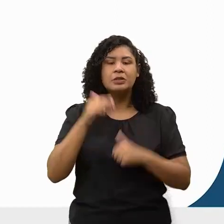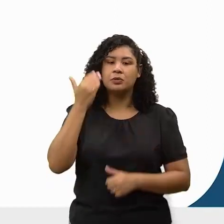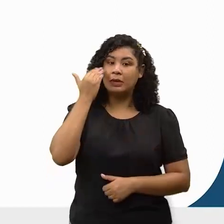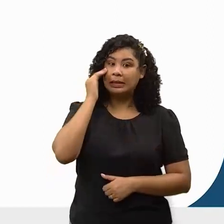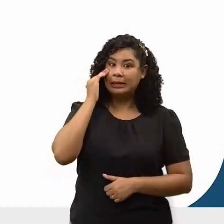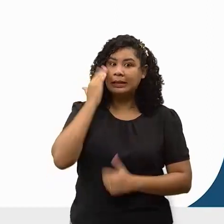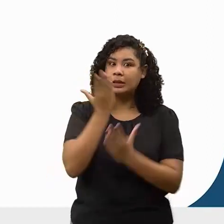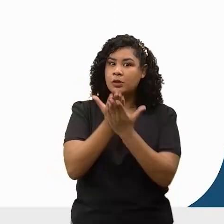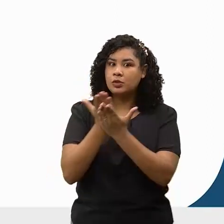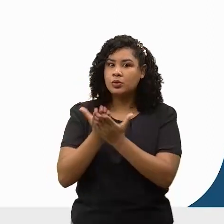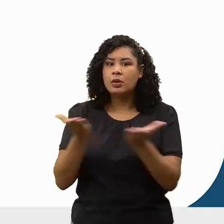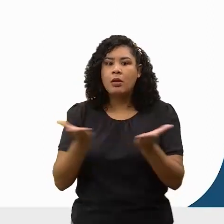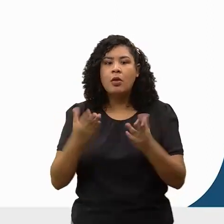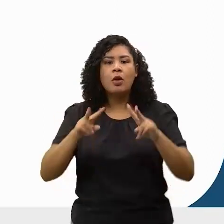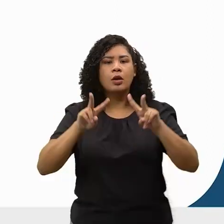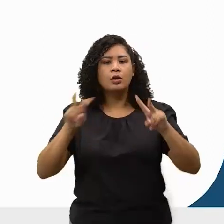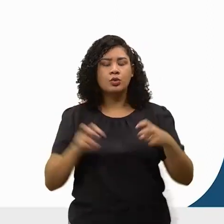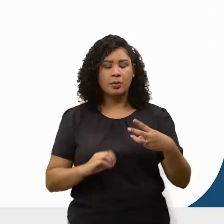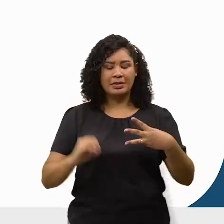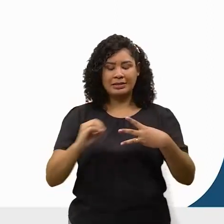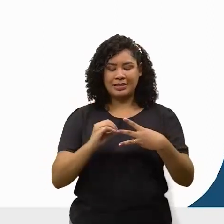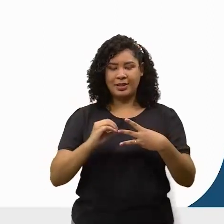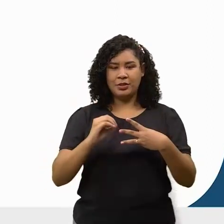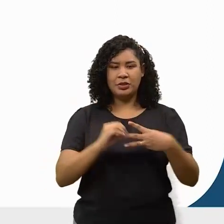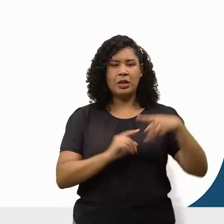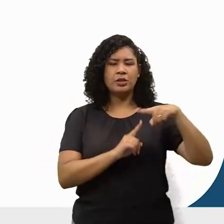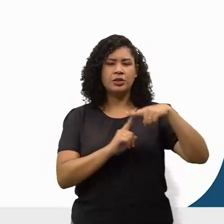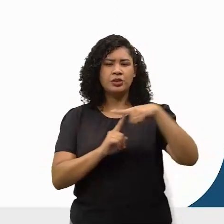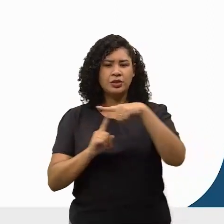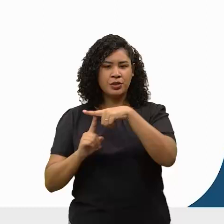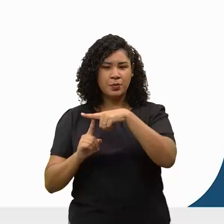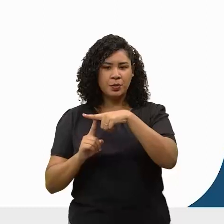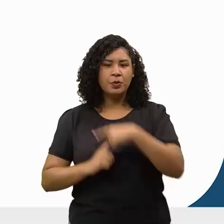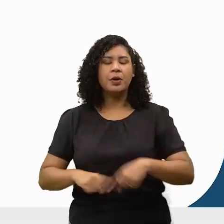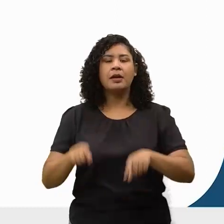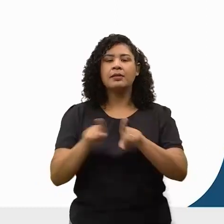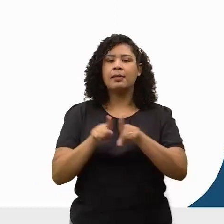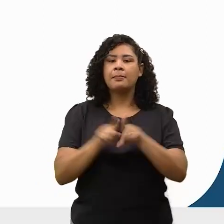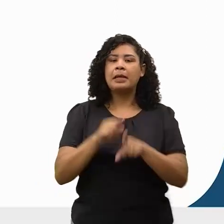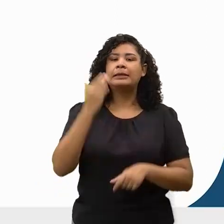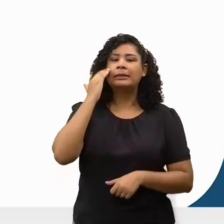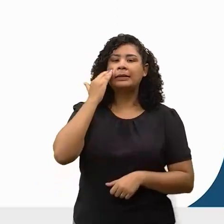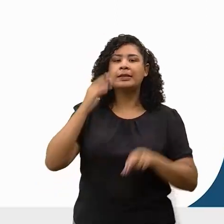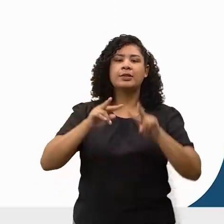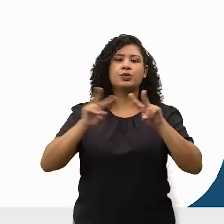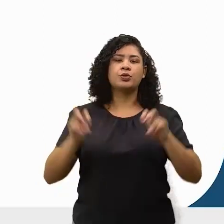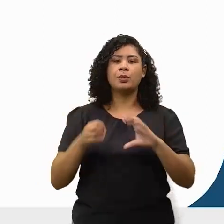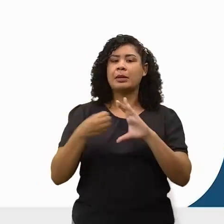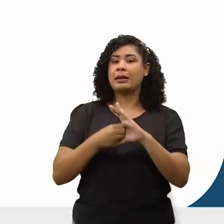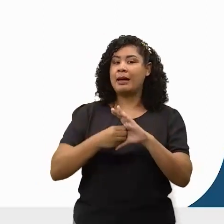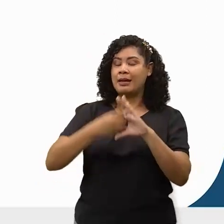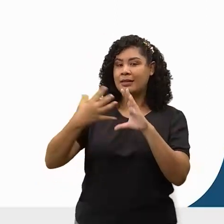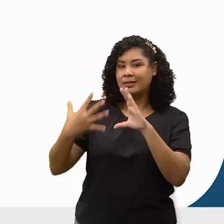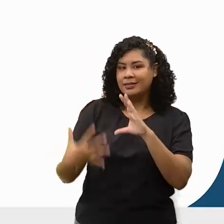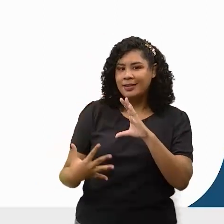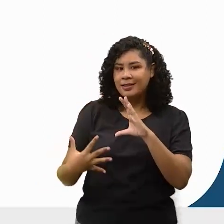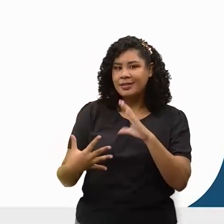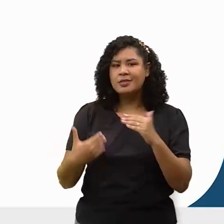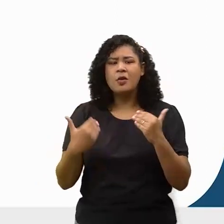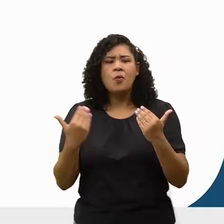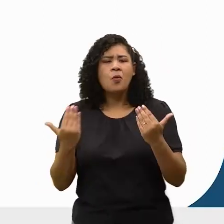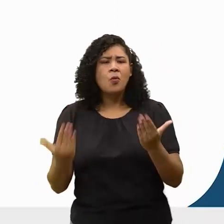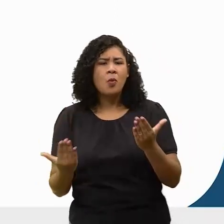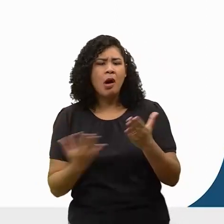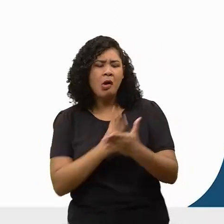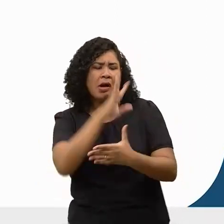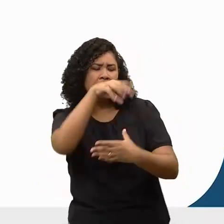entender quais os tipos de células e a gente também precisa caracterizar quais as estruturas